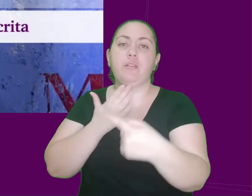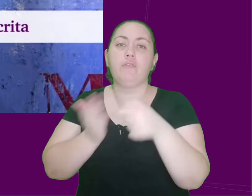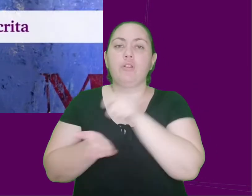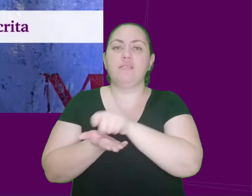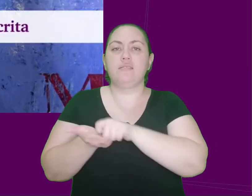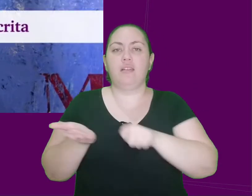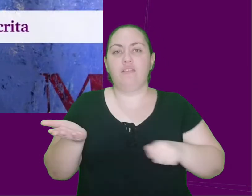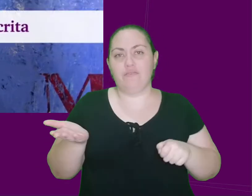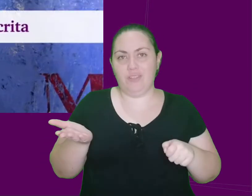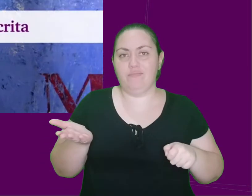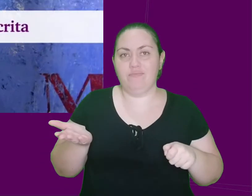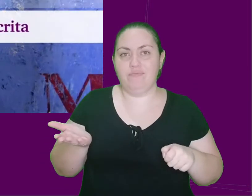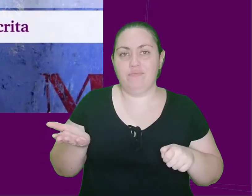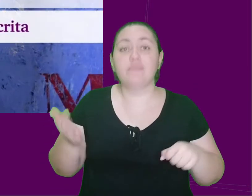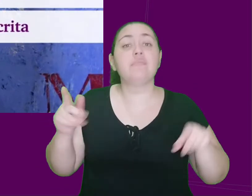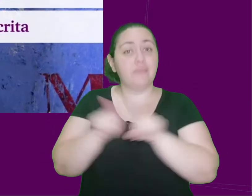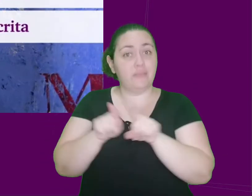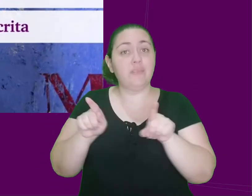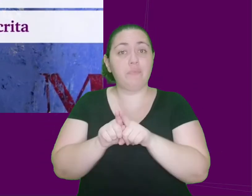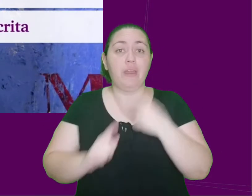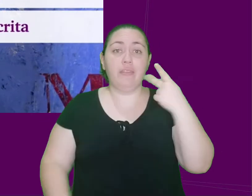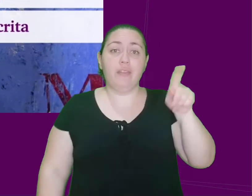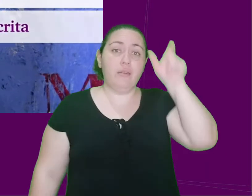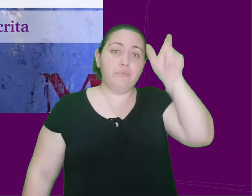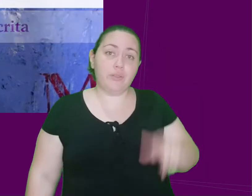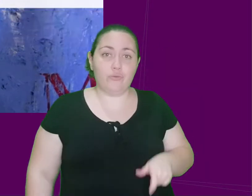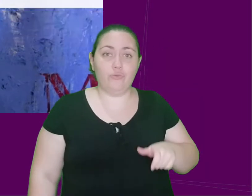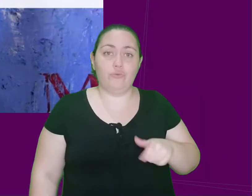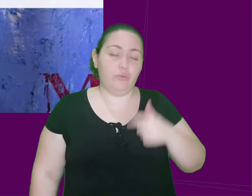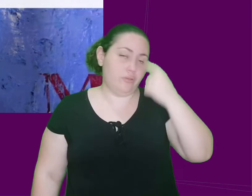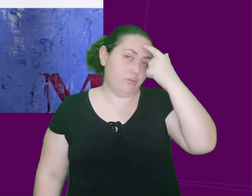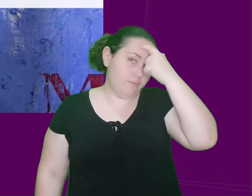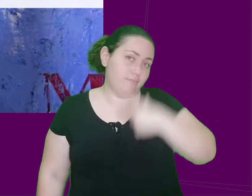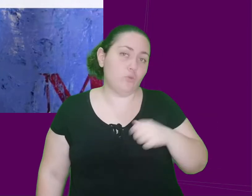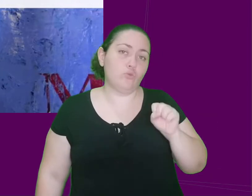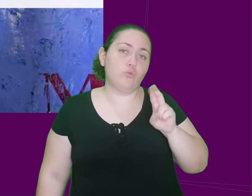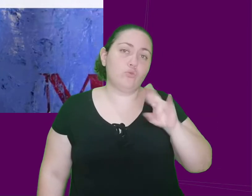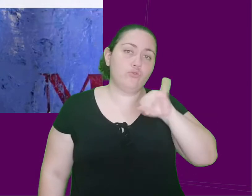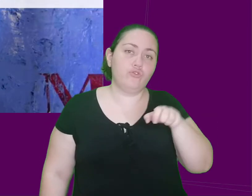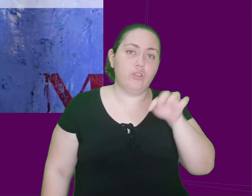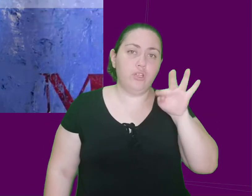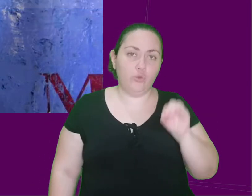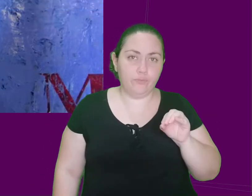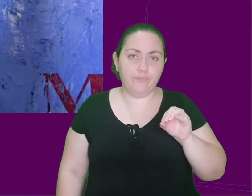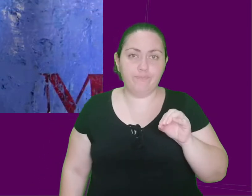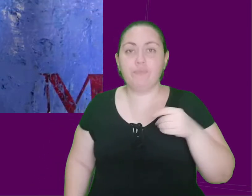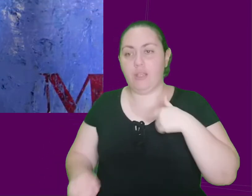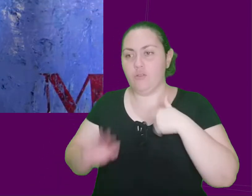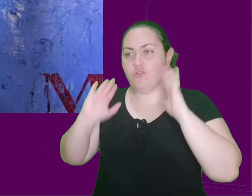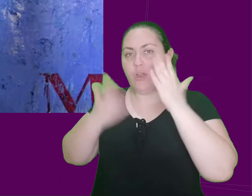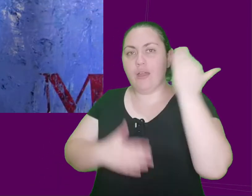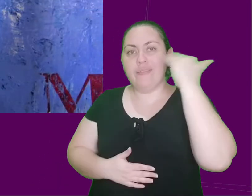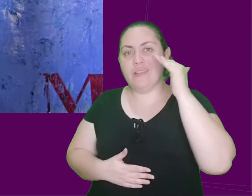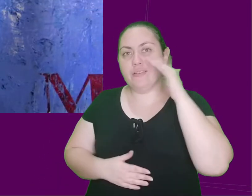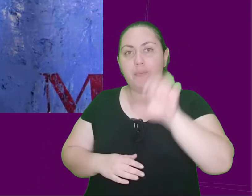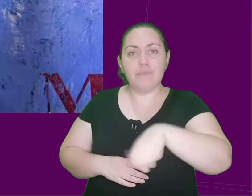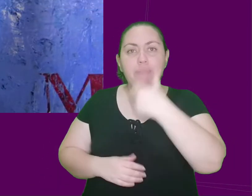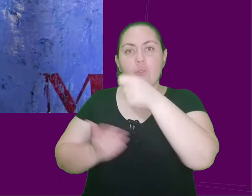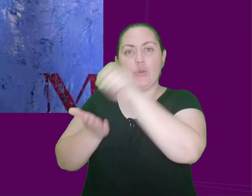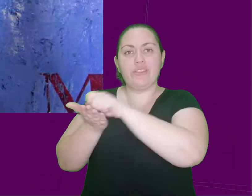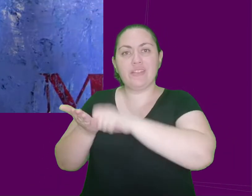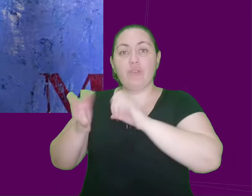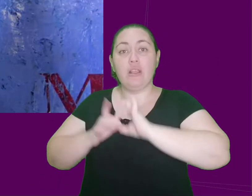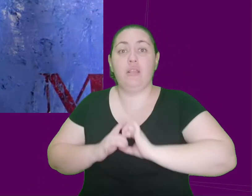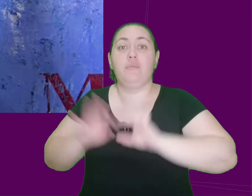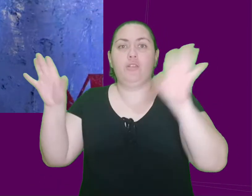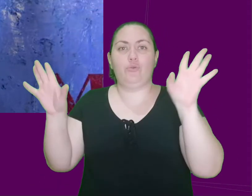escrita, como também desse sujeito. Esse, ao entender melhor o seu objeto, depois que a escrita se libertou, ou melhor,